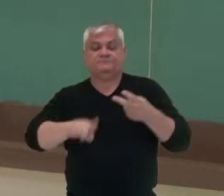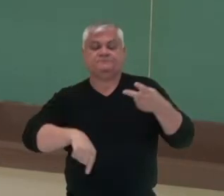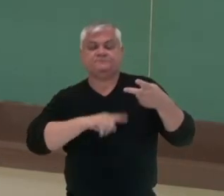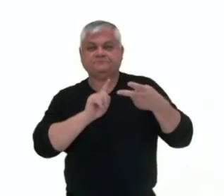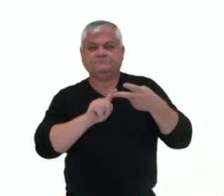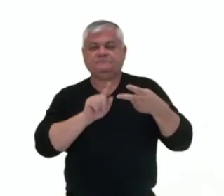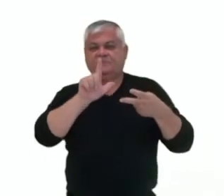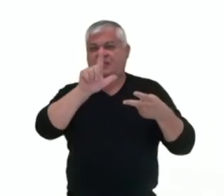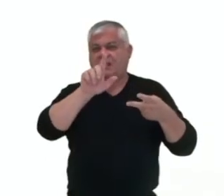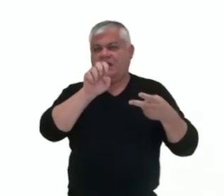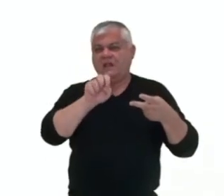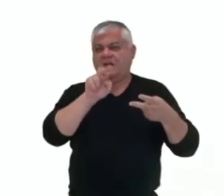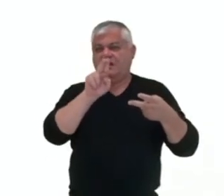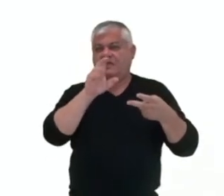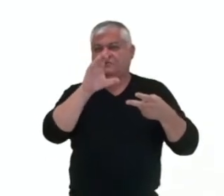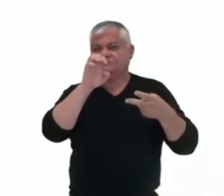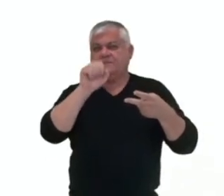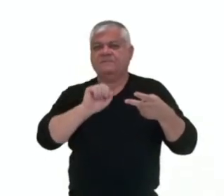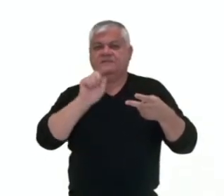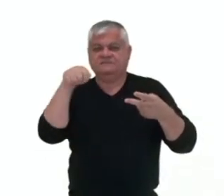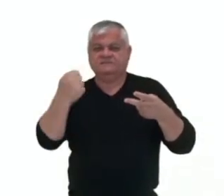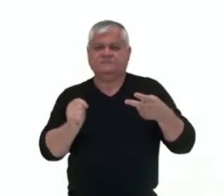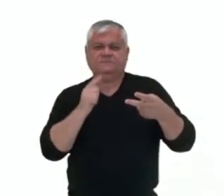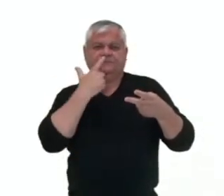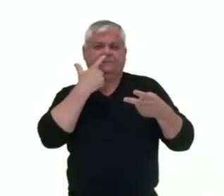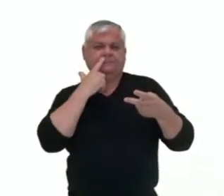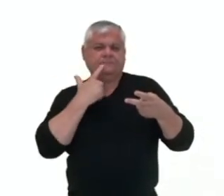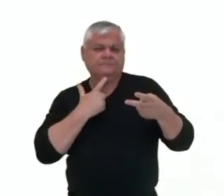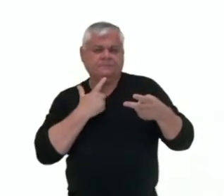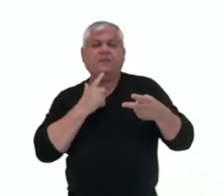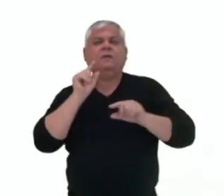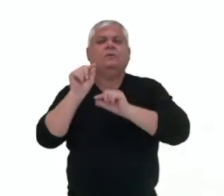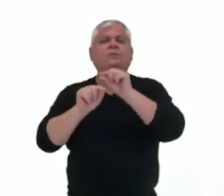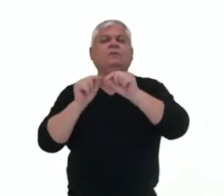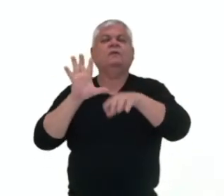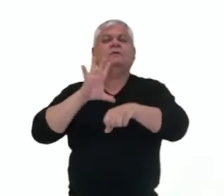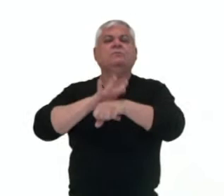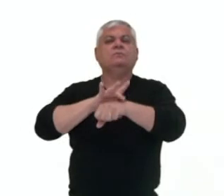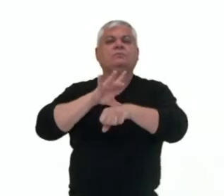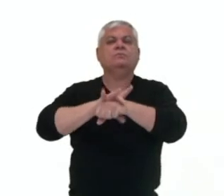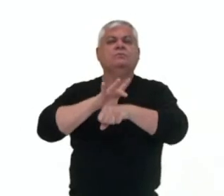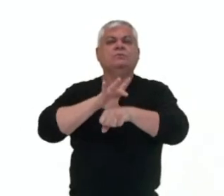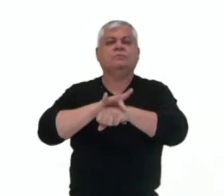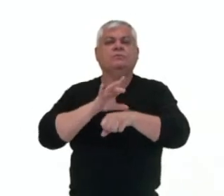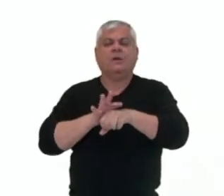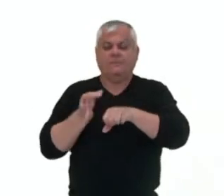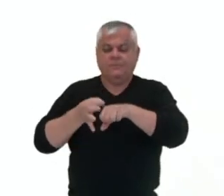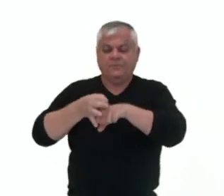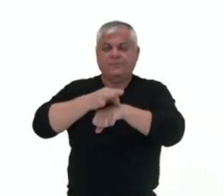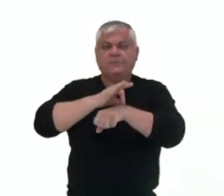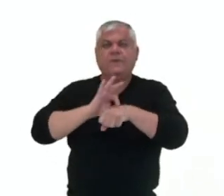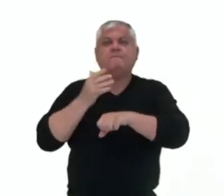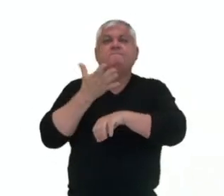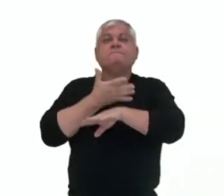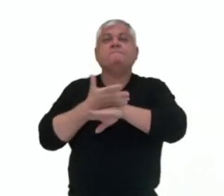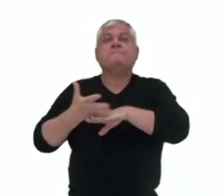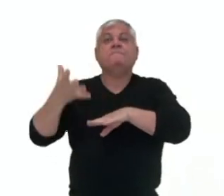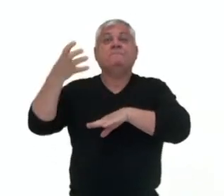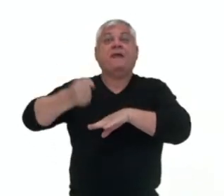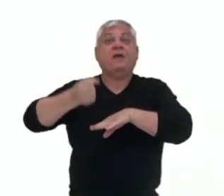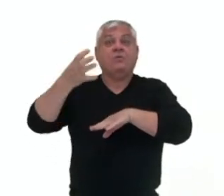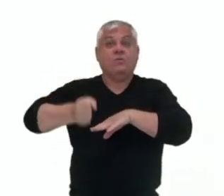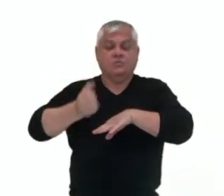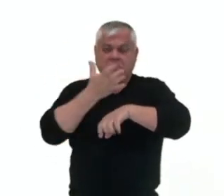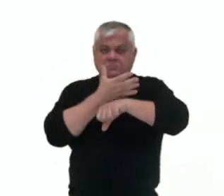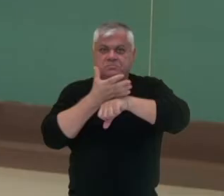falar é a leucemia. Leucemia é uma doença que vai afetar os glóbulos brancos. Os glóbulos brancos são